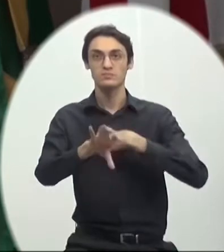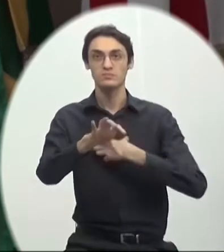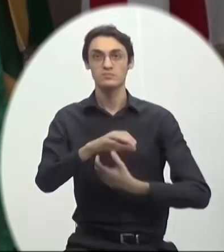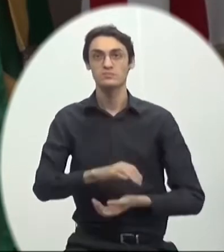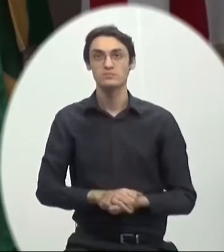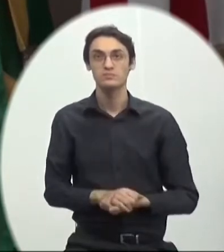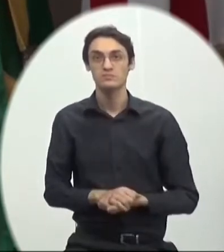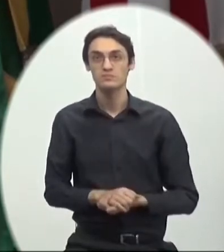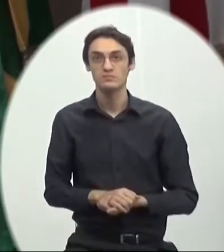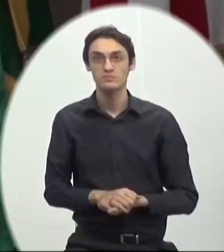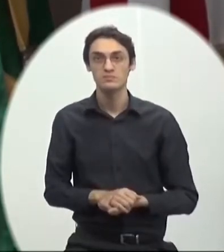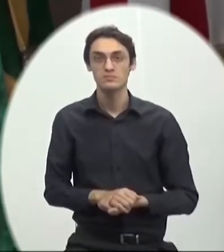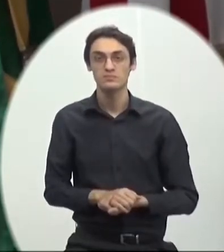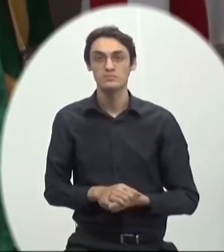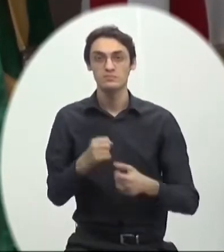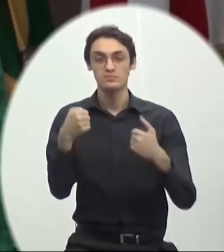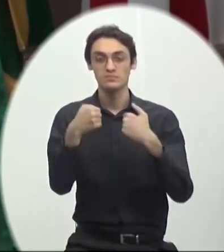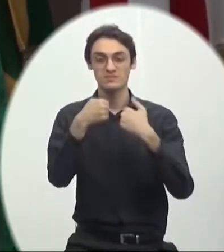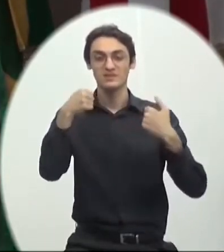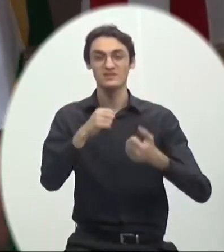Toque aqui, ó.